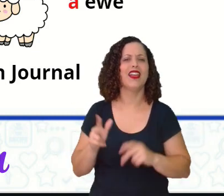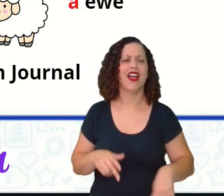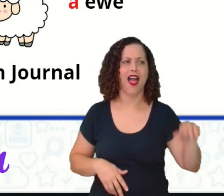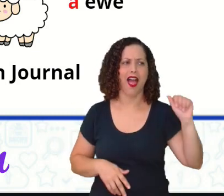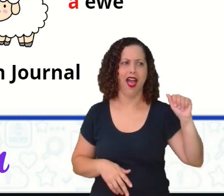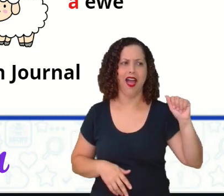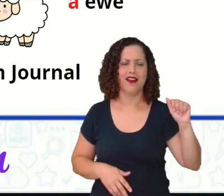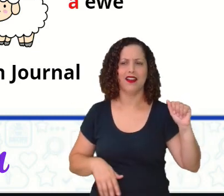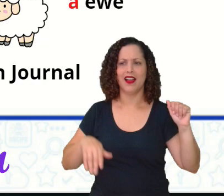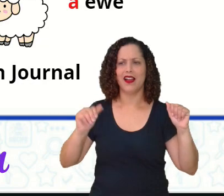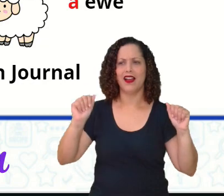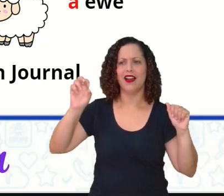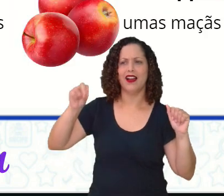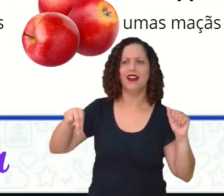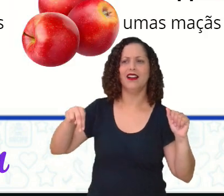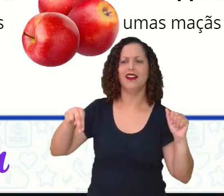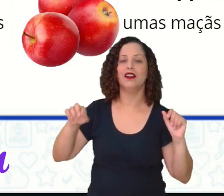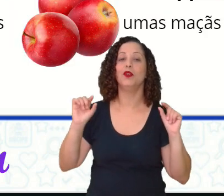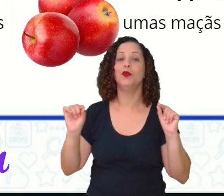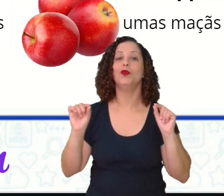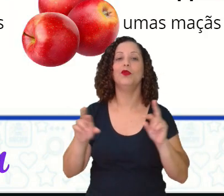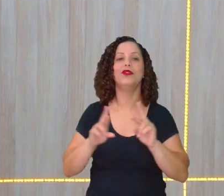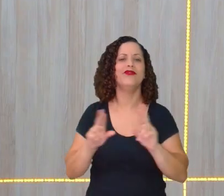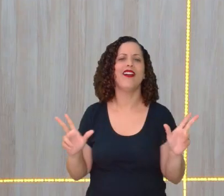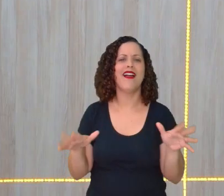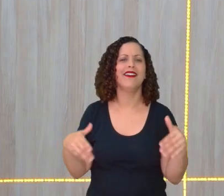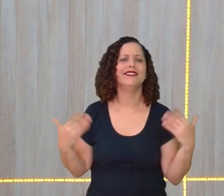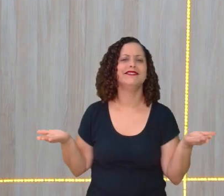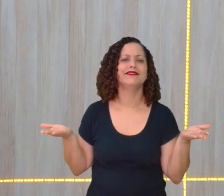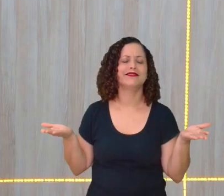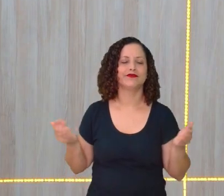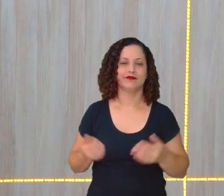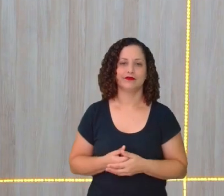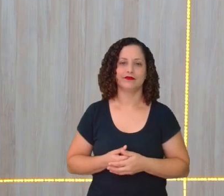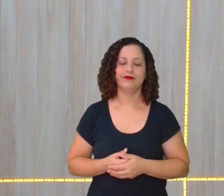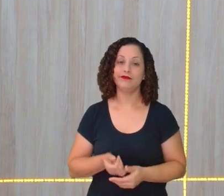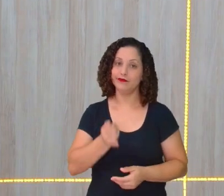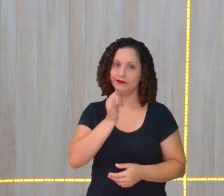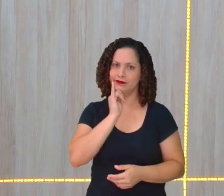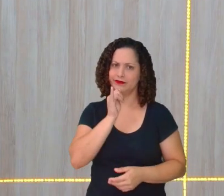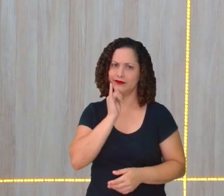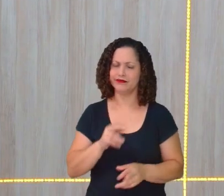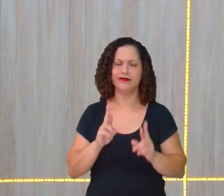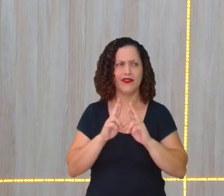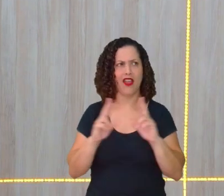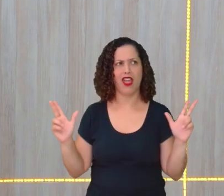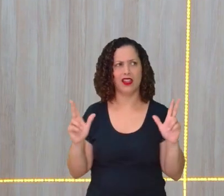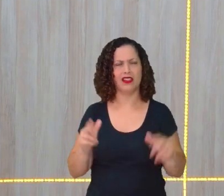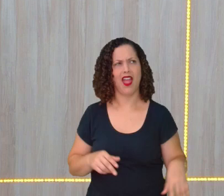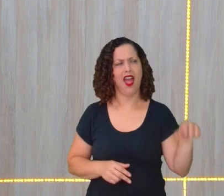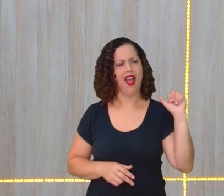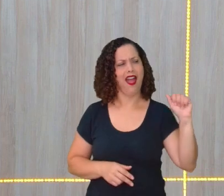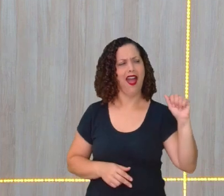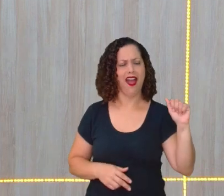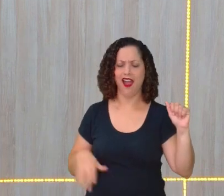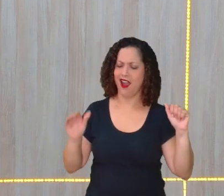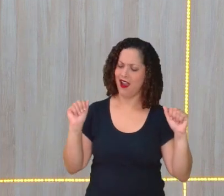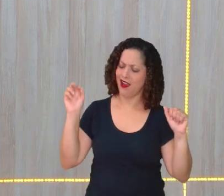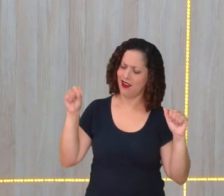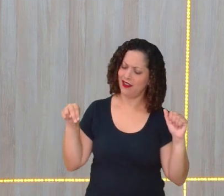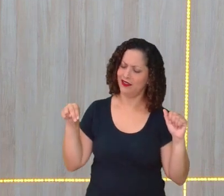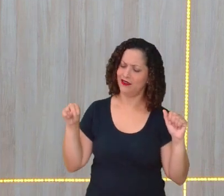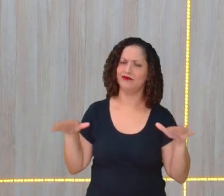an, né? Deixa eu só voltar. Então, a gente viu aqui exemplo com a e o an. Qual a diferença? Quando é que a gente usa a, quando se usa